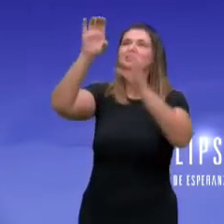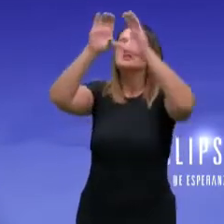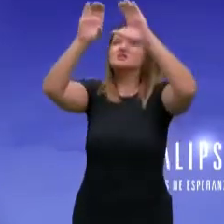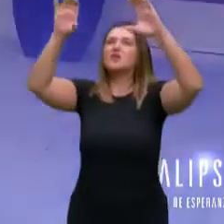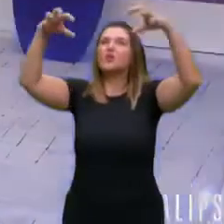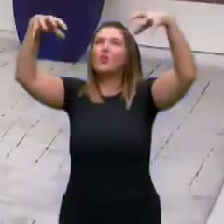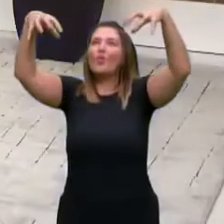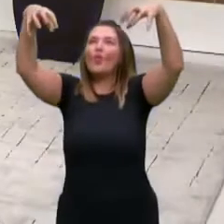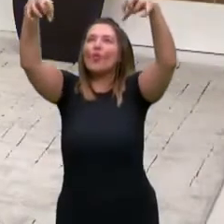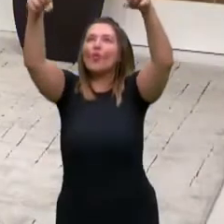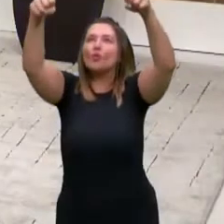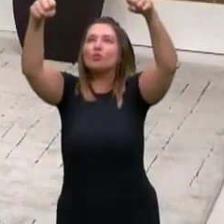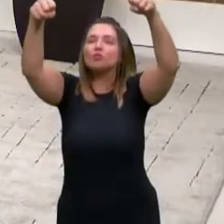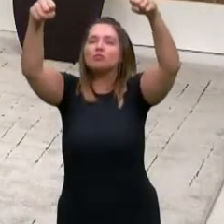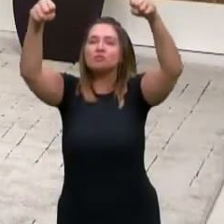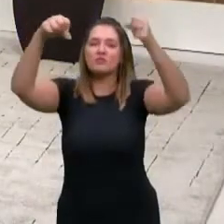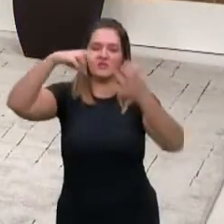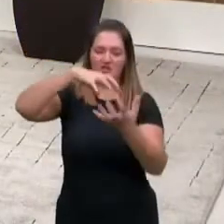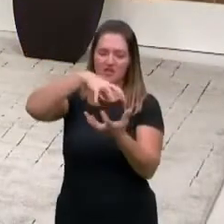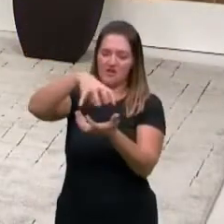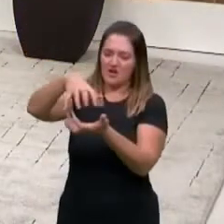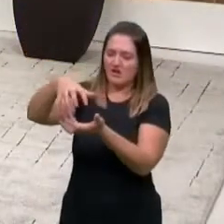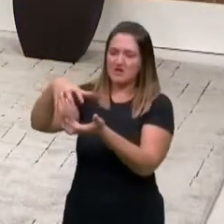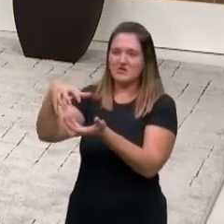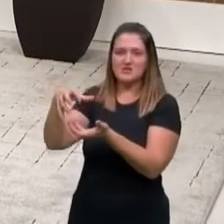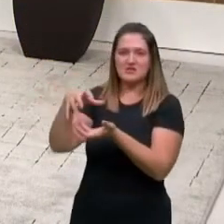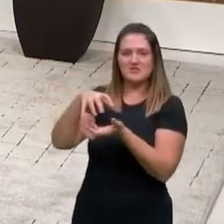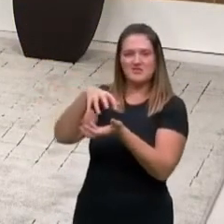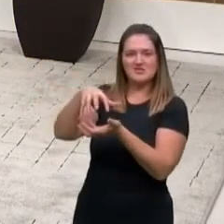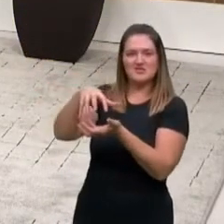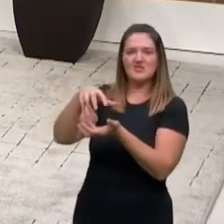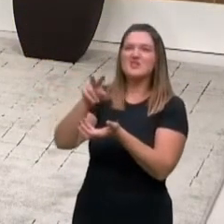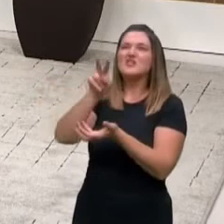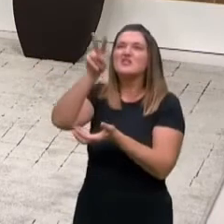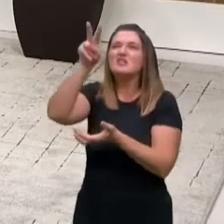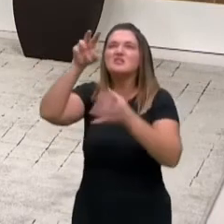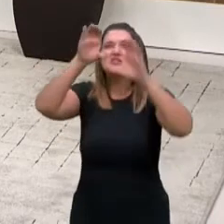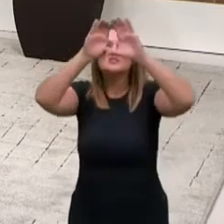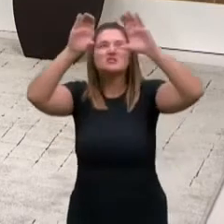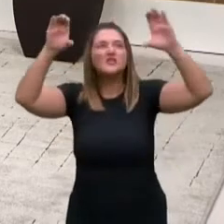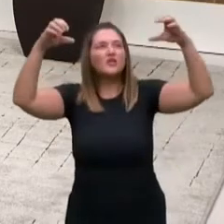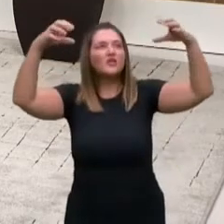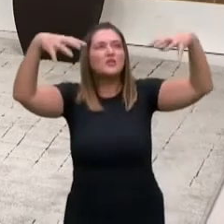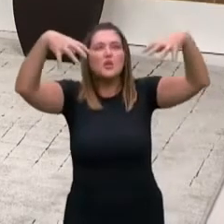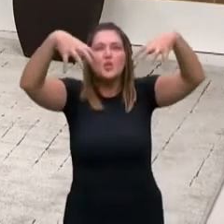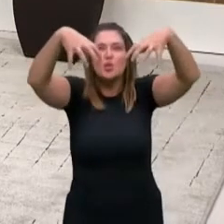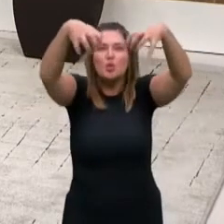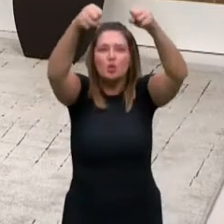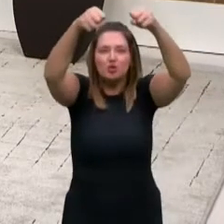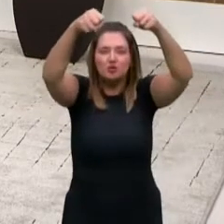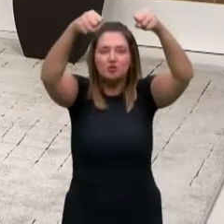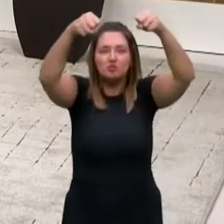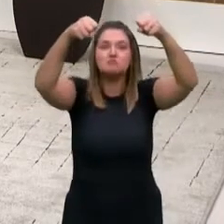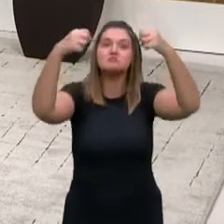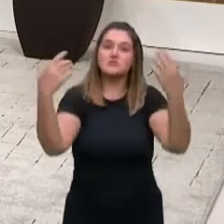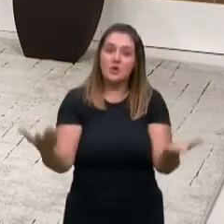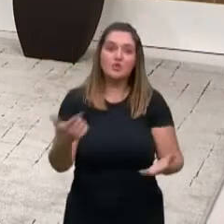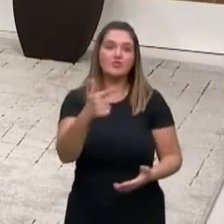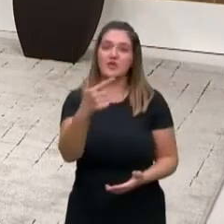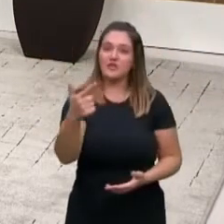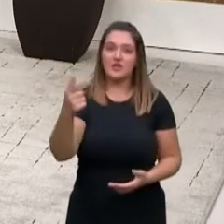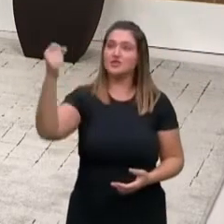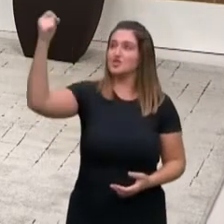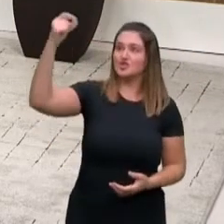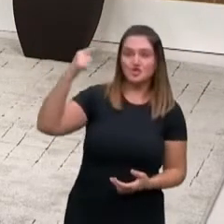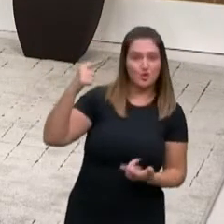luz. Percebeu? A terra sem forma e vazia, olhei para o céu e não tinha luz. Quer dizer, então, que não